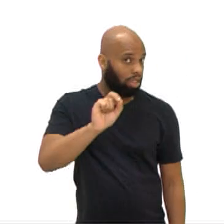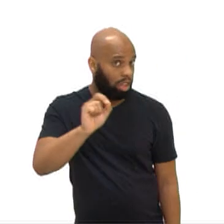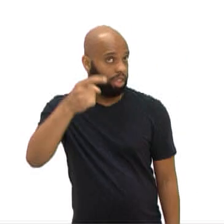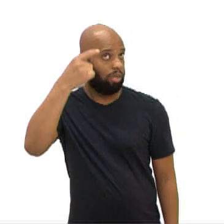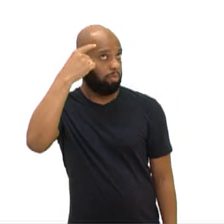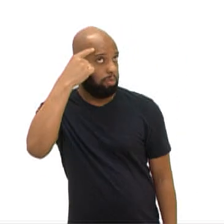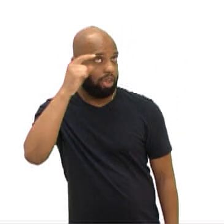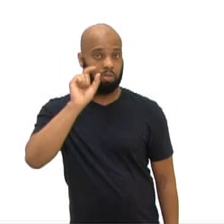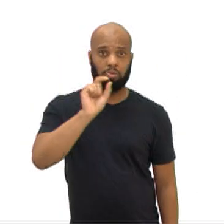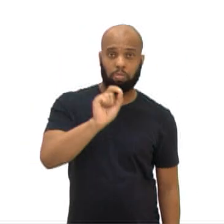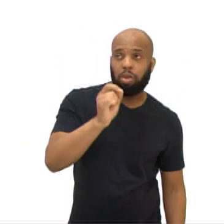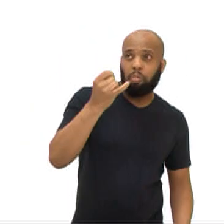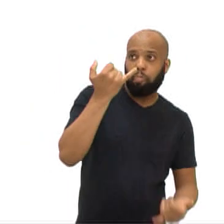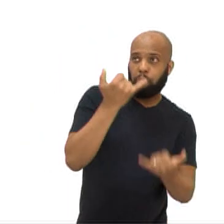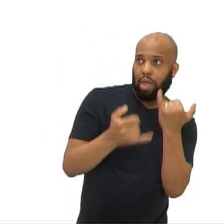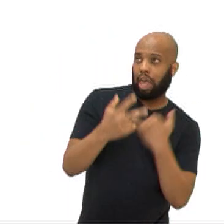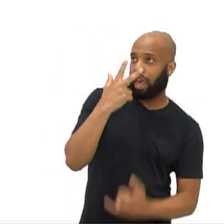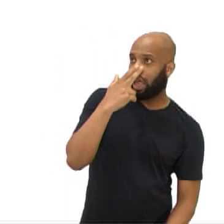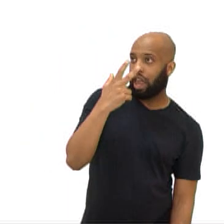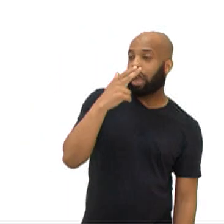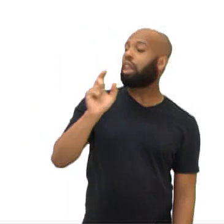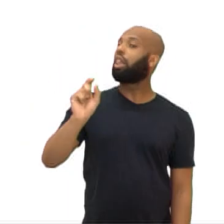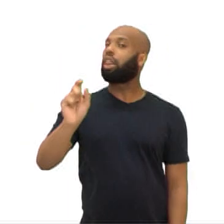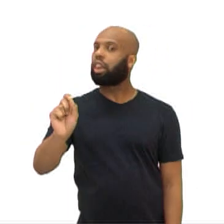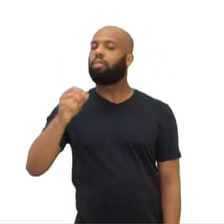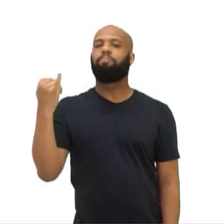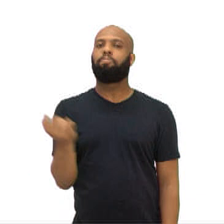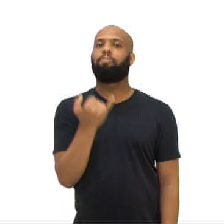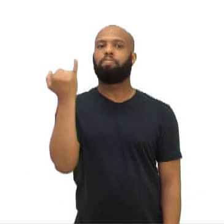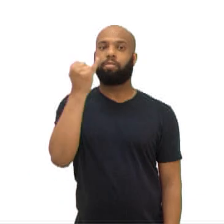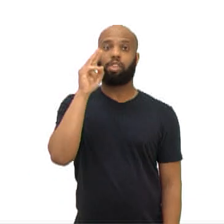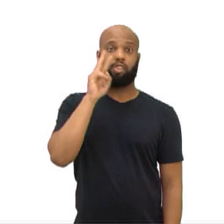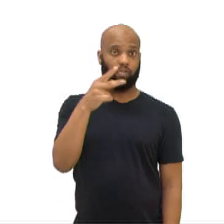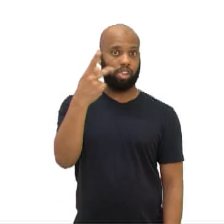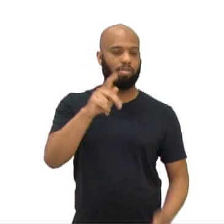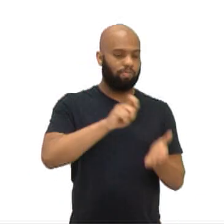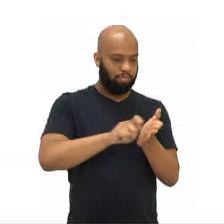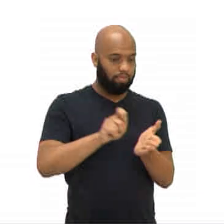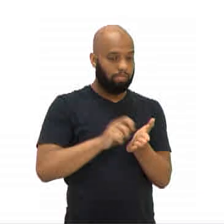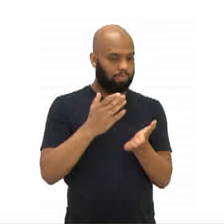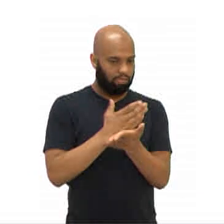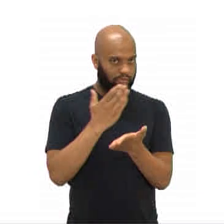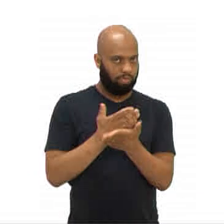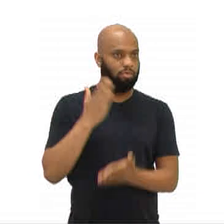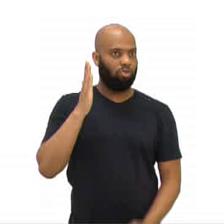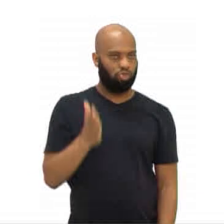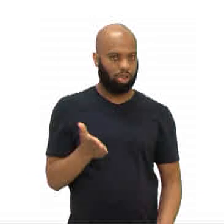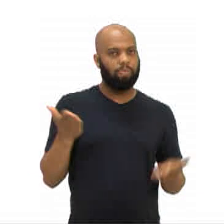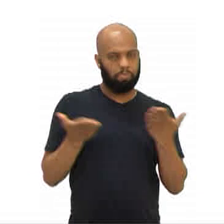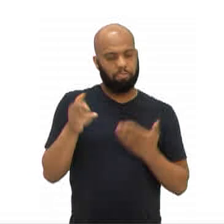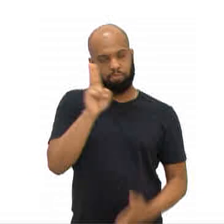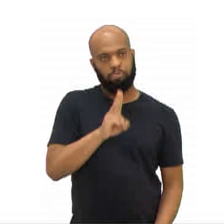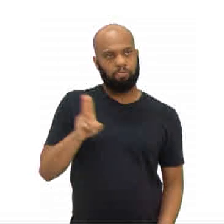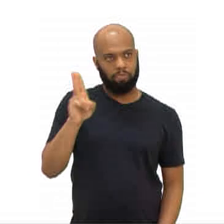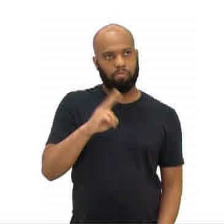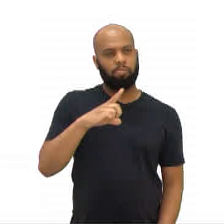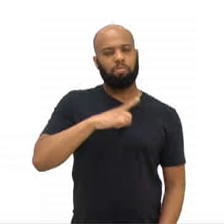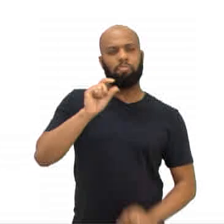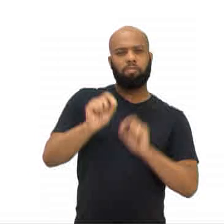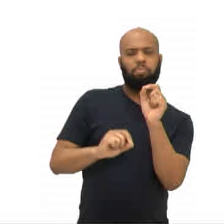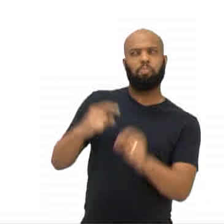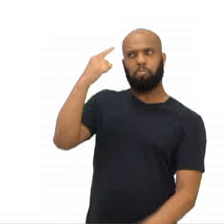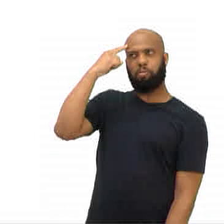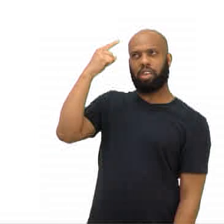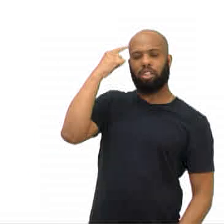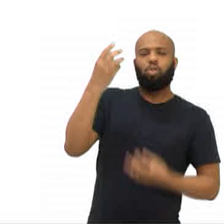Penso que, me parece que, é importante revisitar as anotações. Vamos utilizá-las aqui para ter uma ideia